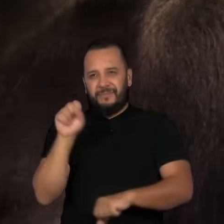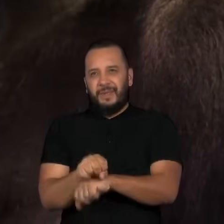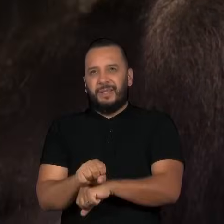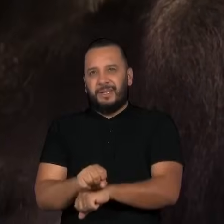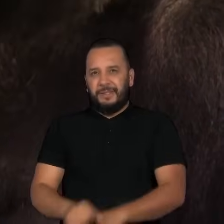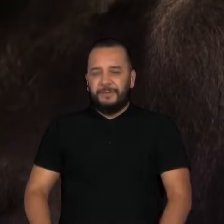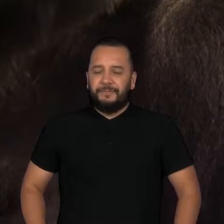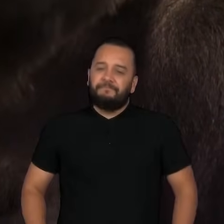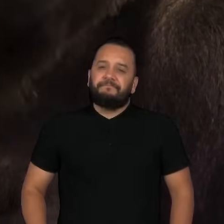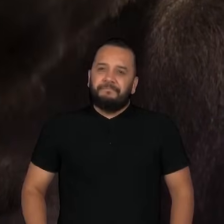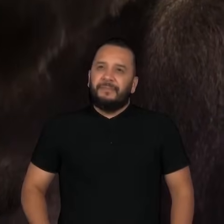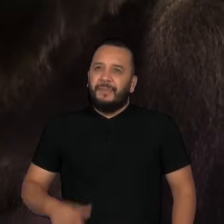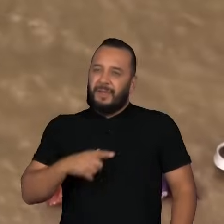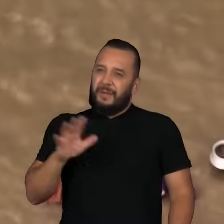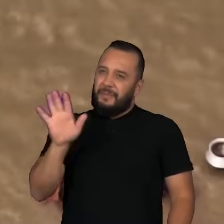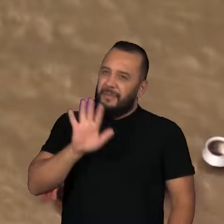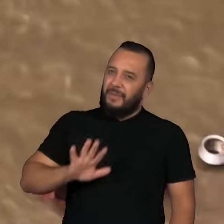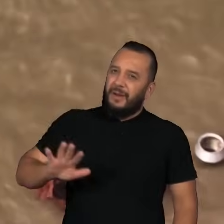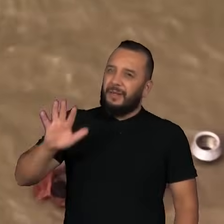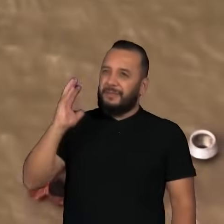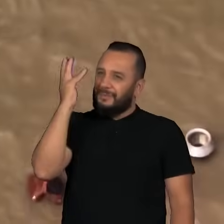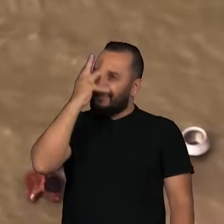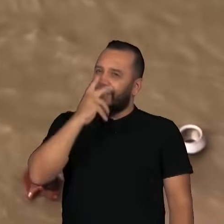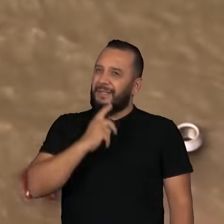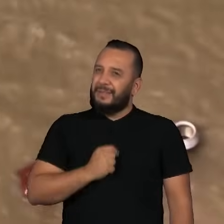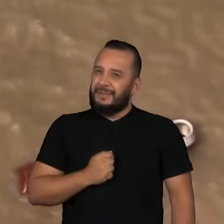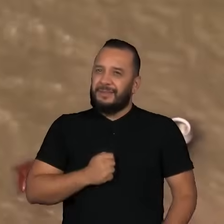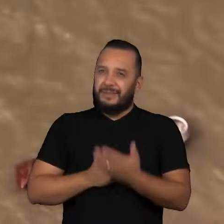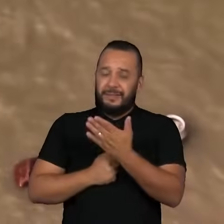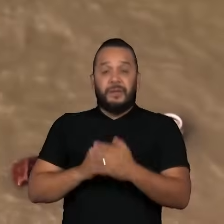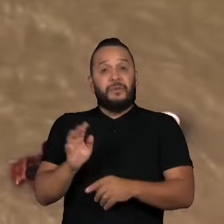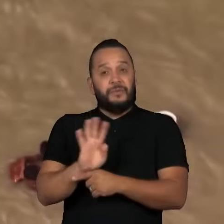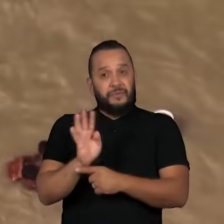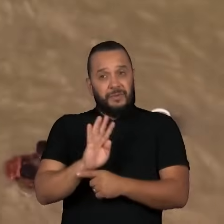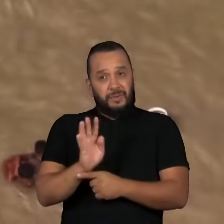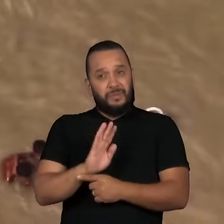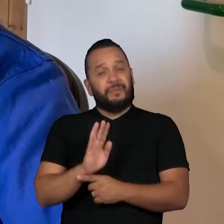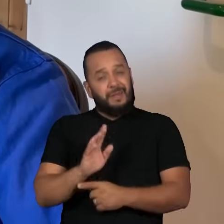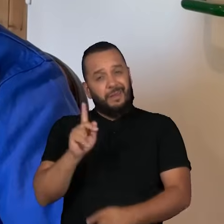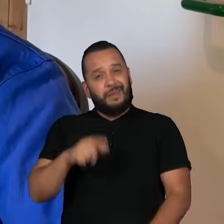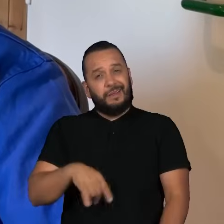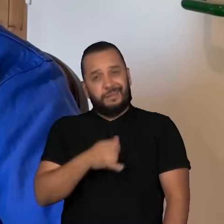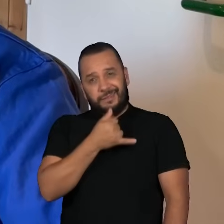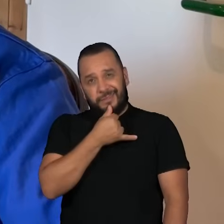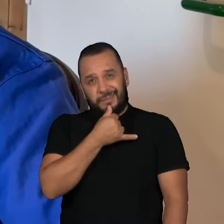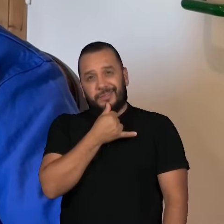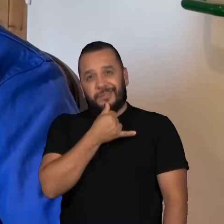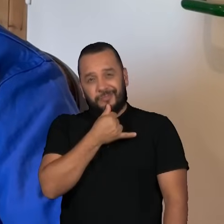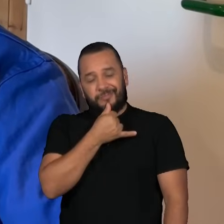Apesar da beleza das imagens, ou exatamente por isso, seu filme é bastante triste.